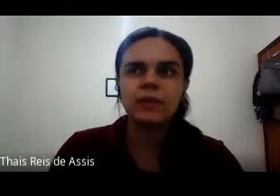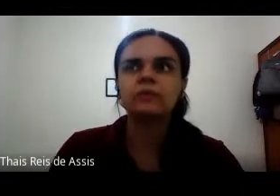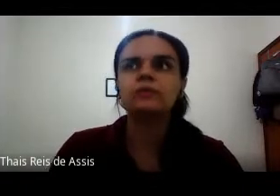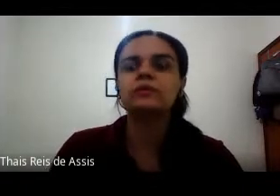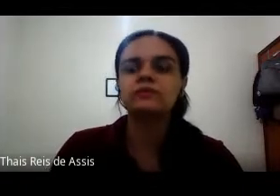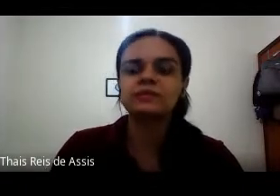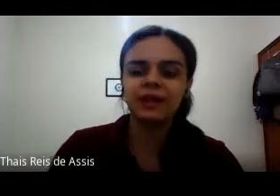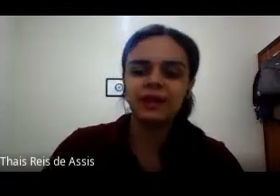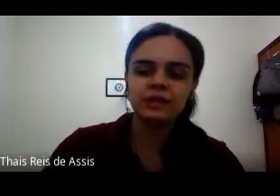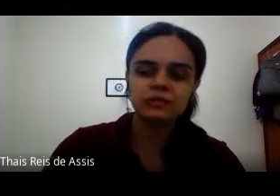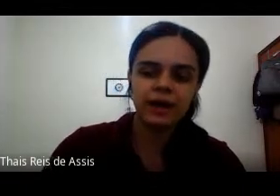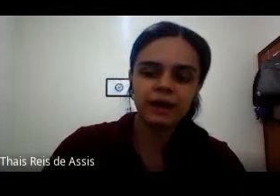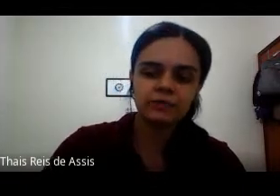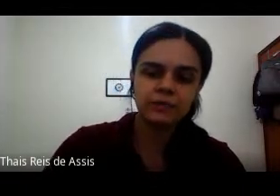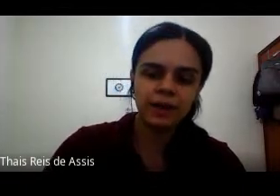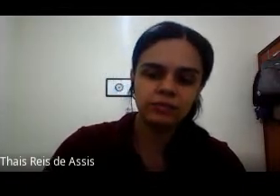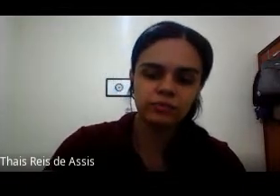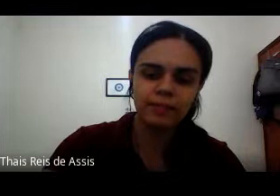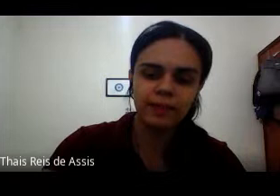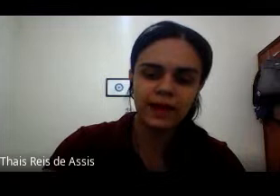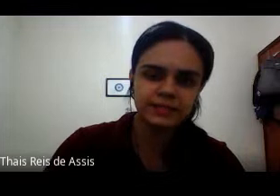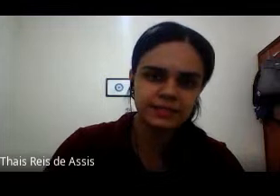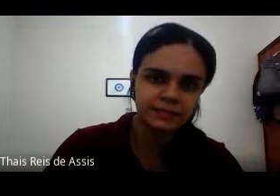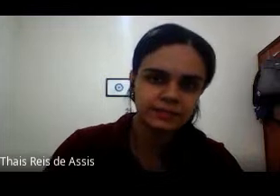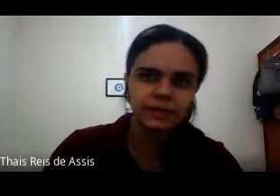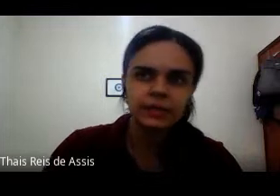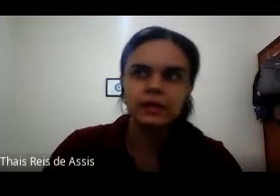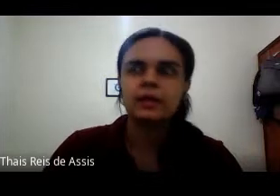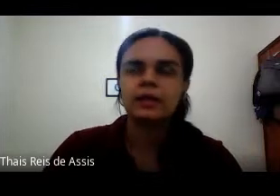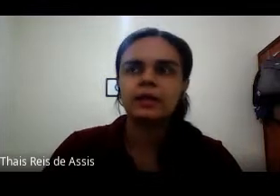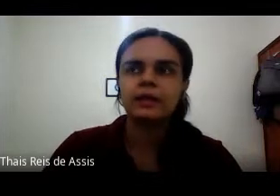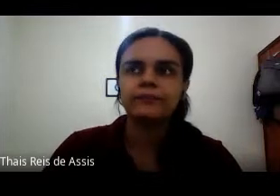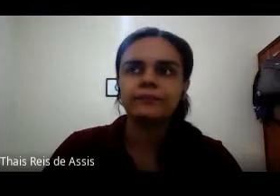seu aluno, que você quer ajudar o seu aluno, mas